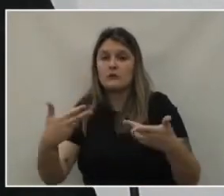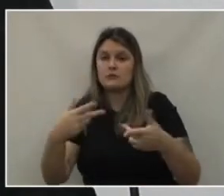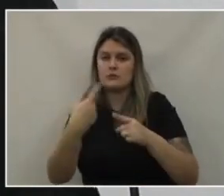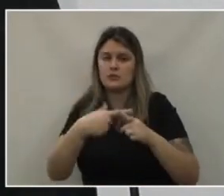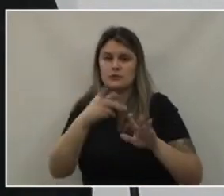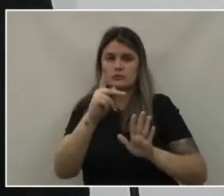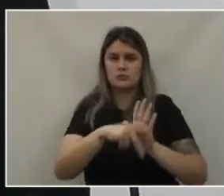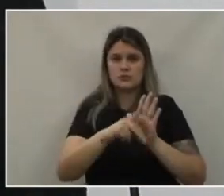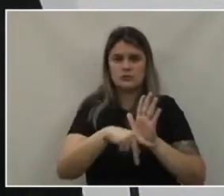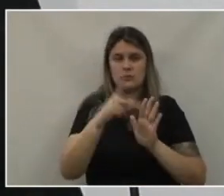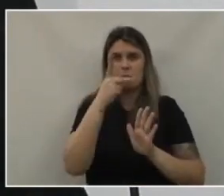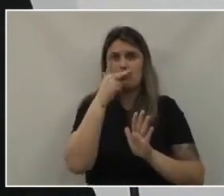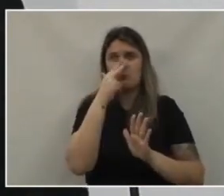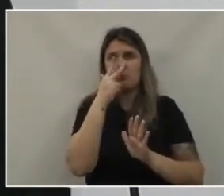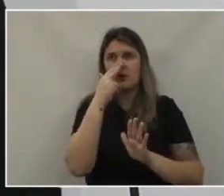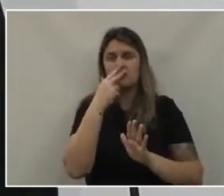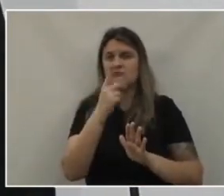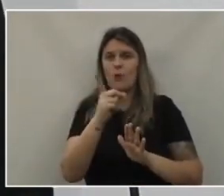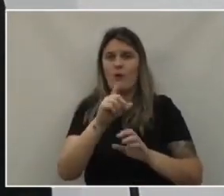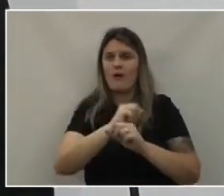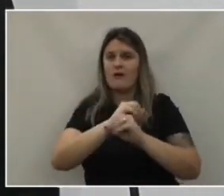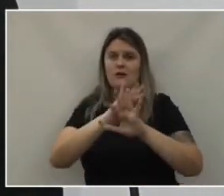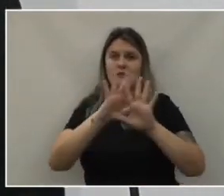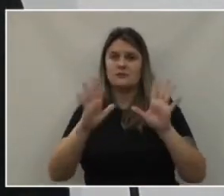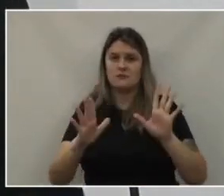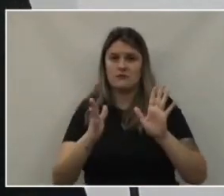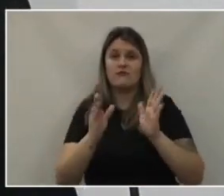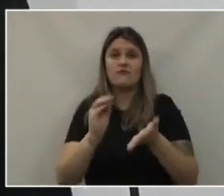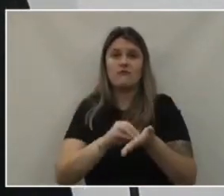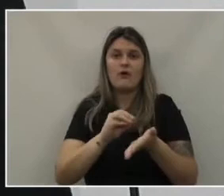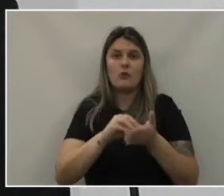projeto está, vamos dizer assim, não está claro.